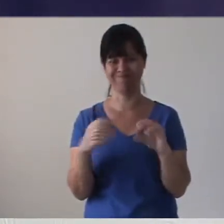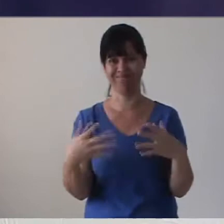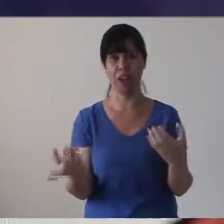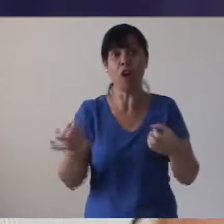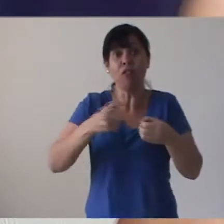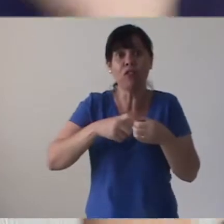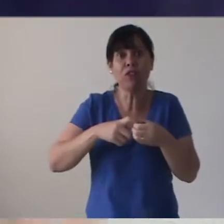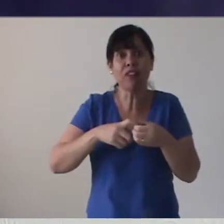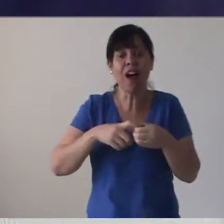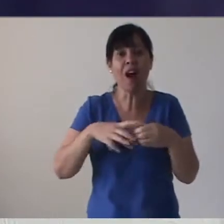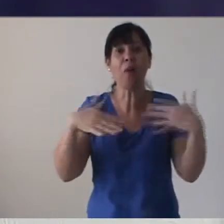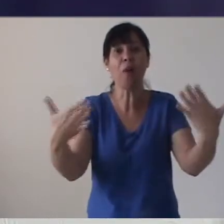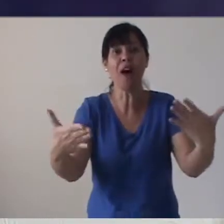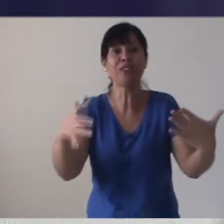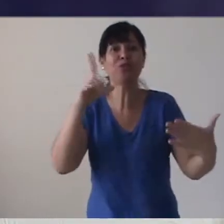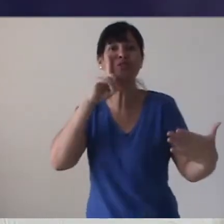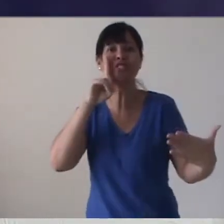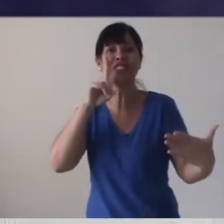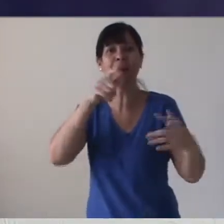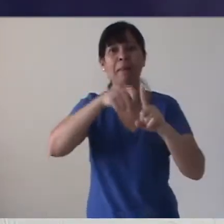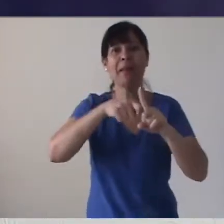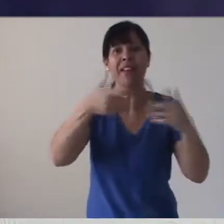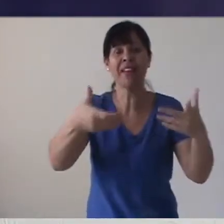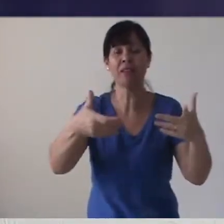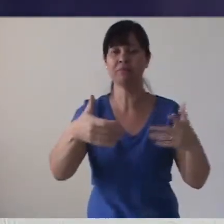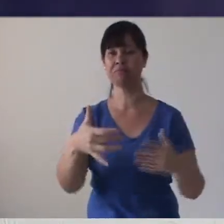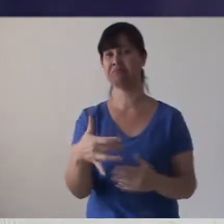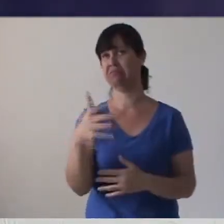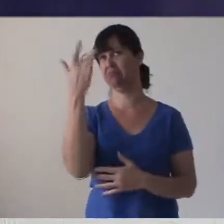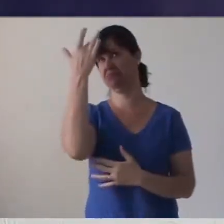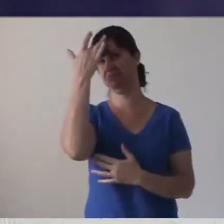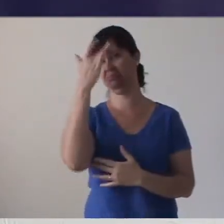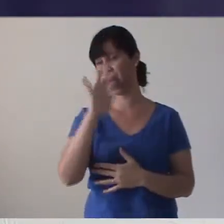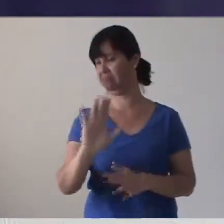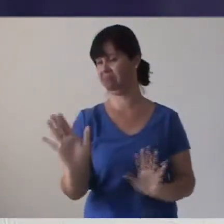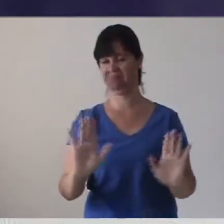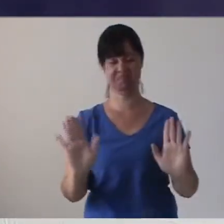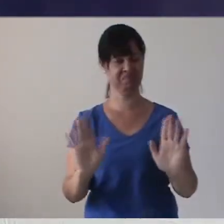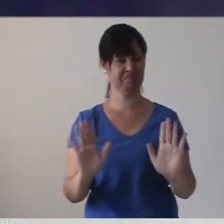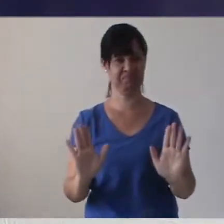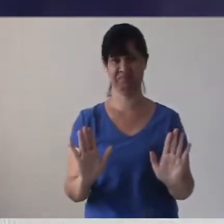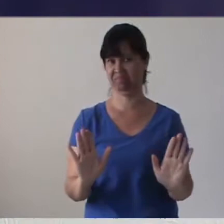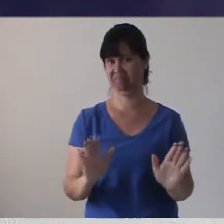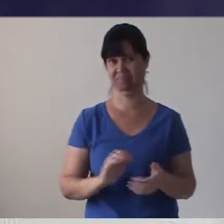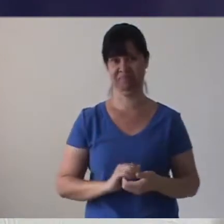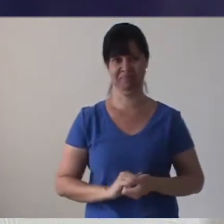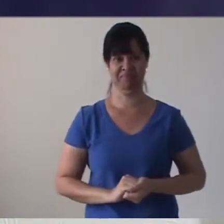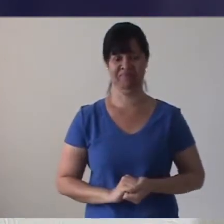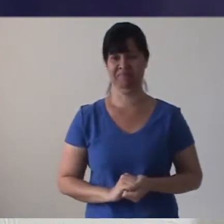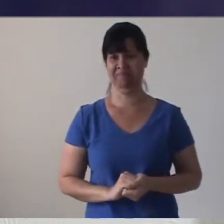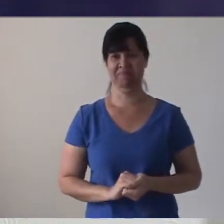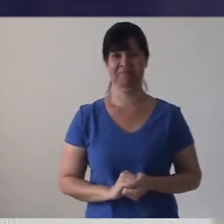Tem N datas, ninguém sabe, tá? Então, o que fica?